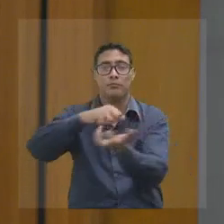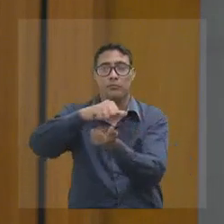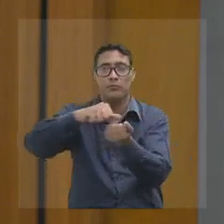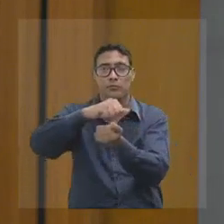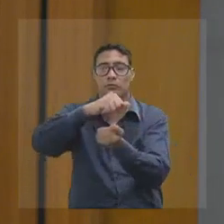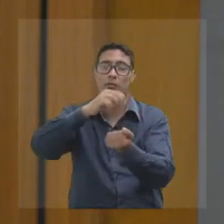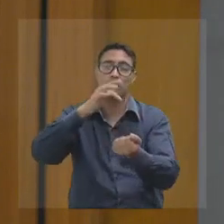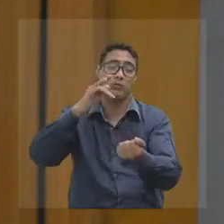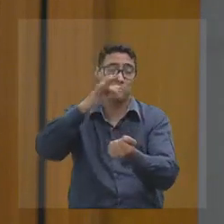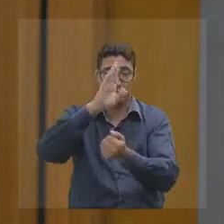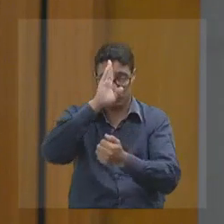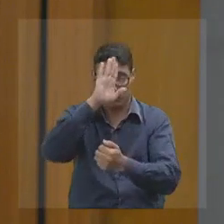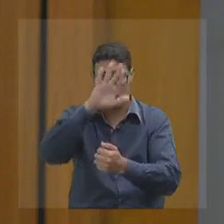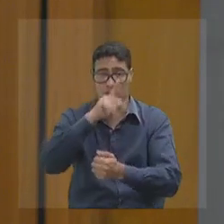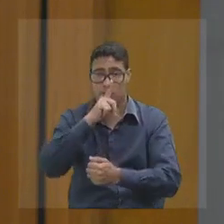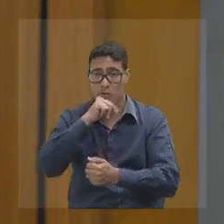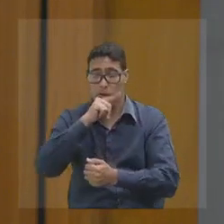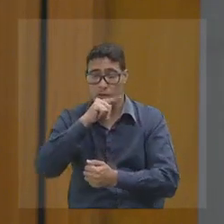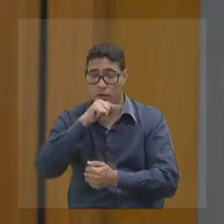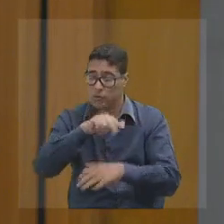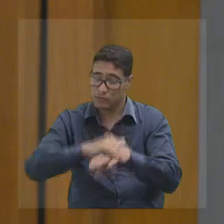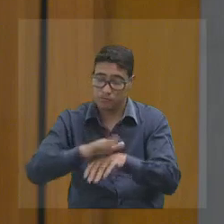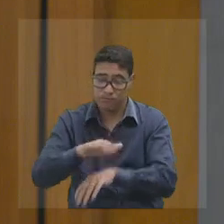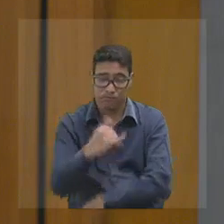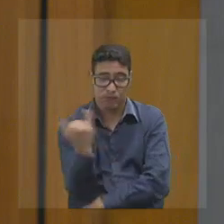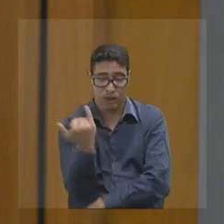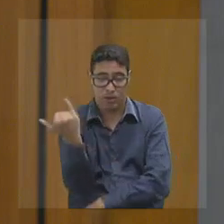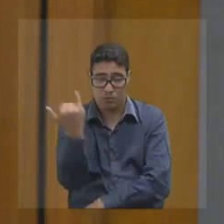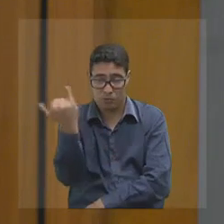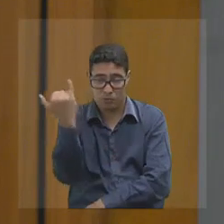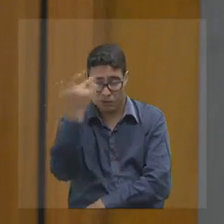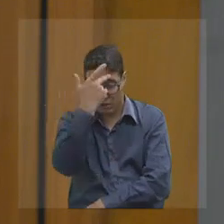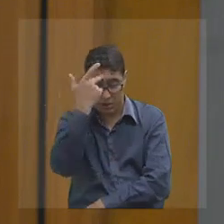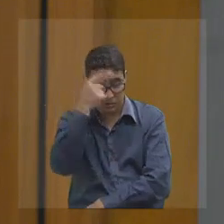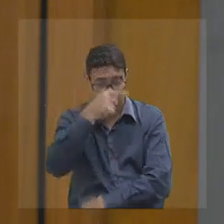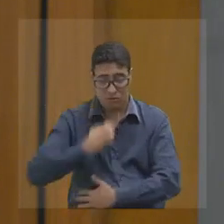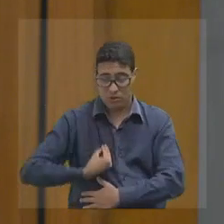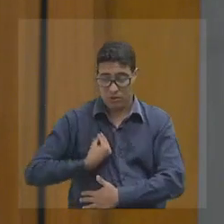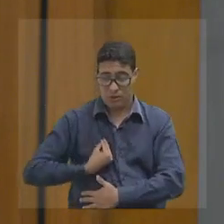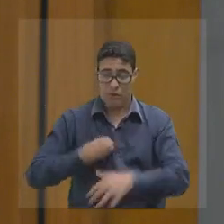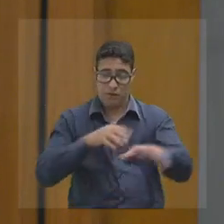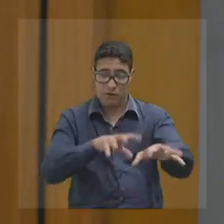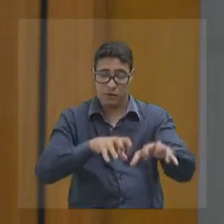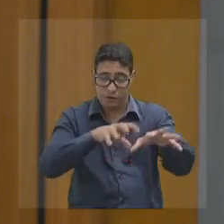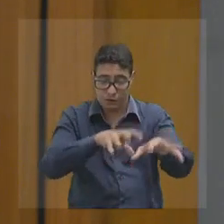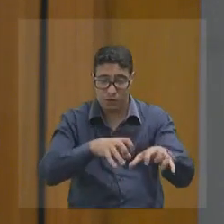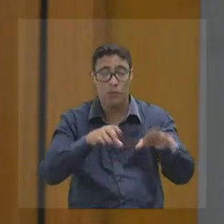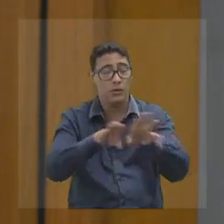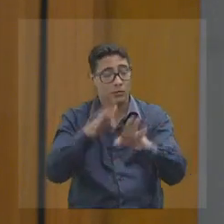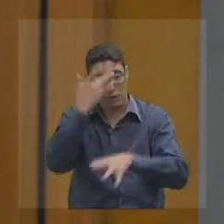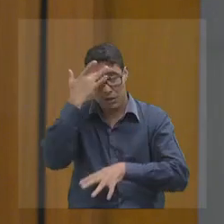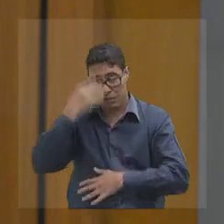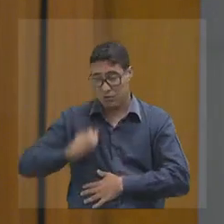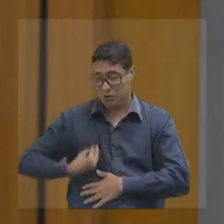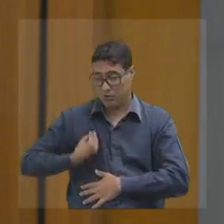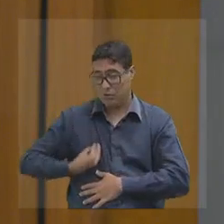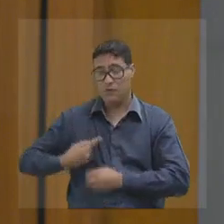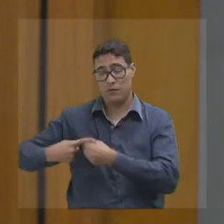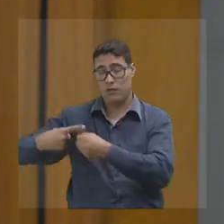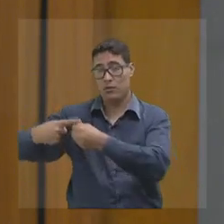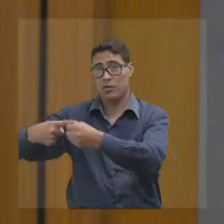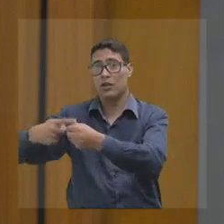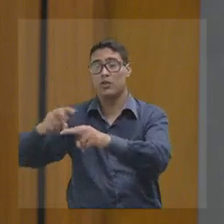à água que é o pastor mais importante para quem vive da roça mas também para quem vive na cidade e por isso a nossa preocupação